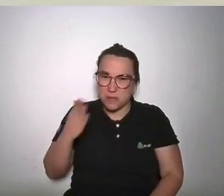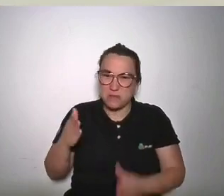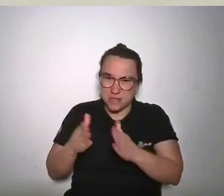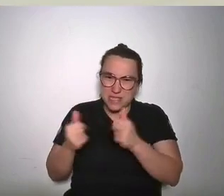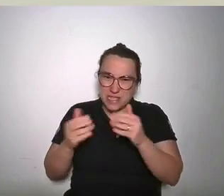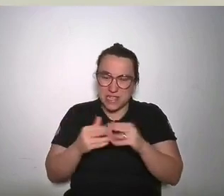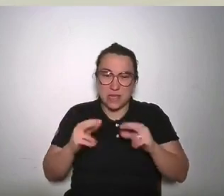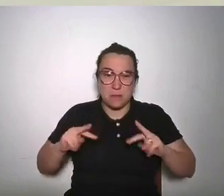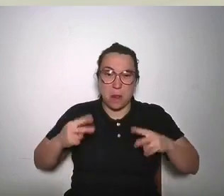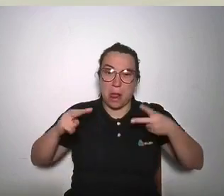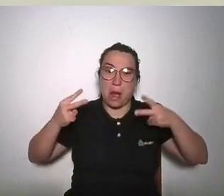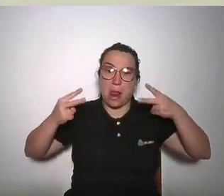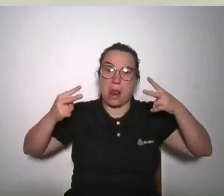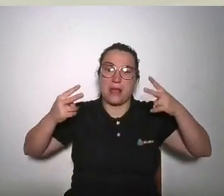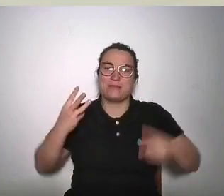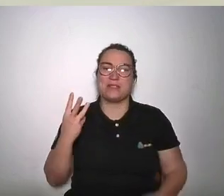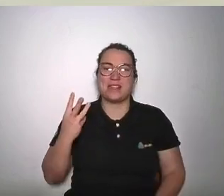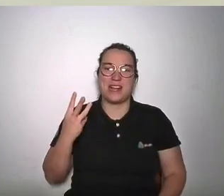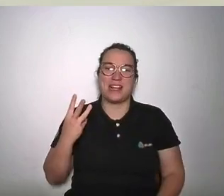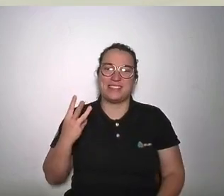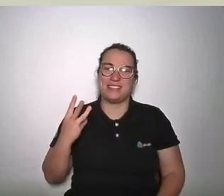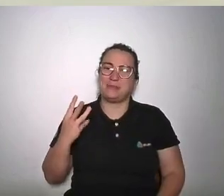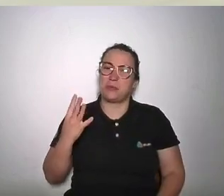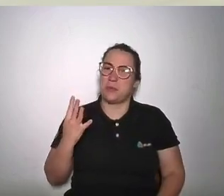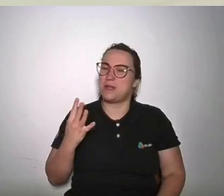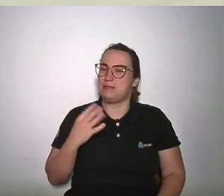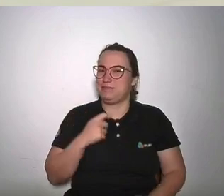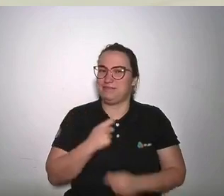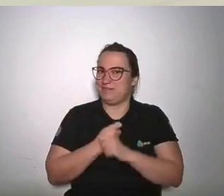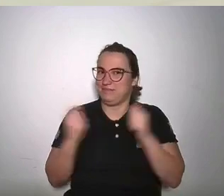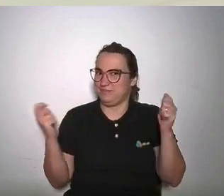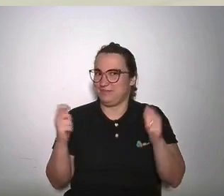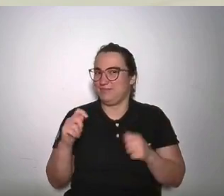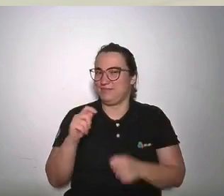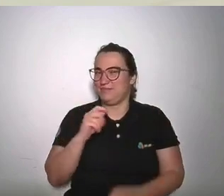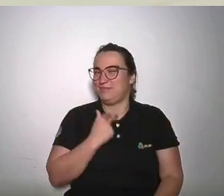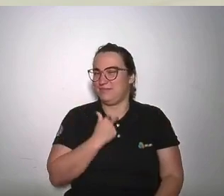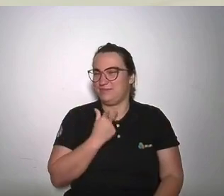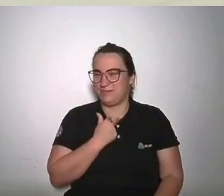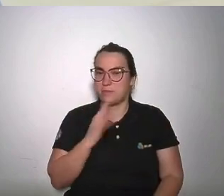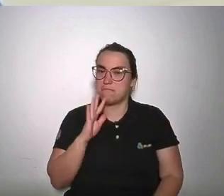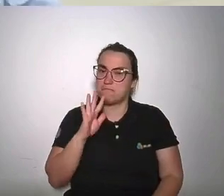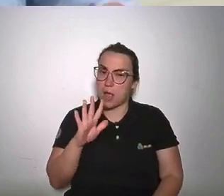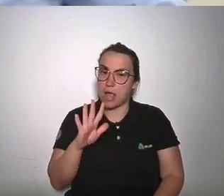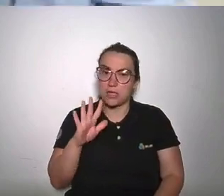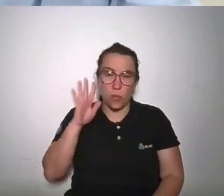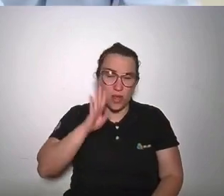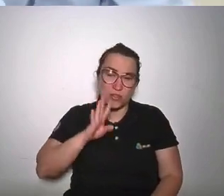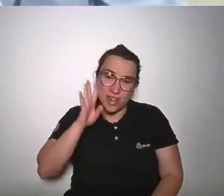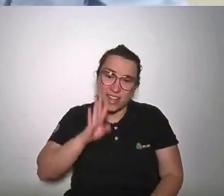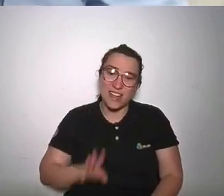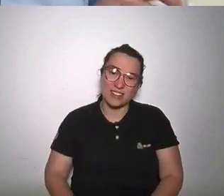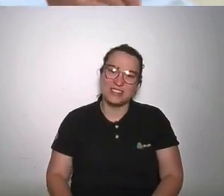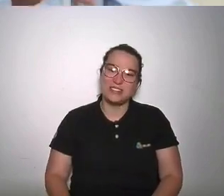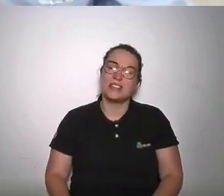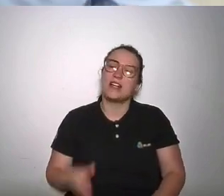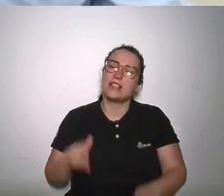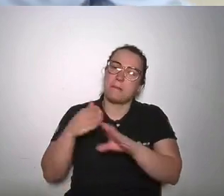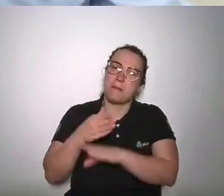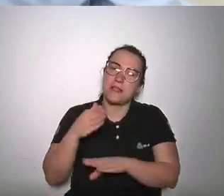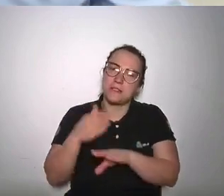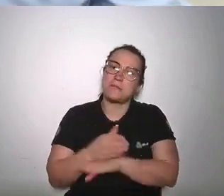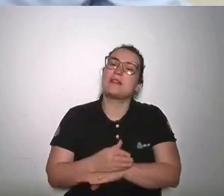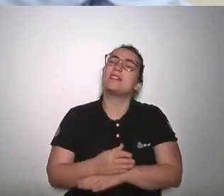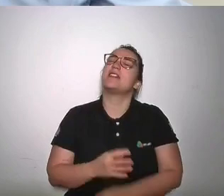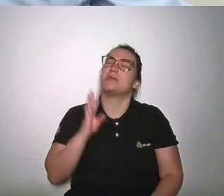multiplicar o nosso orçamento por 3, por 4, por 5, talvez. Mas eu acho bacana isso. Essa participação